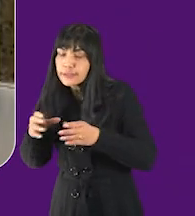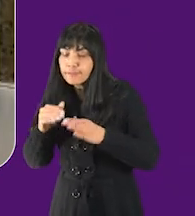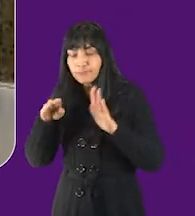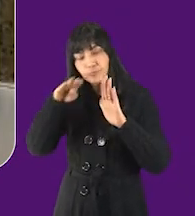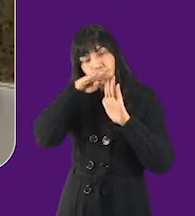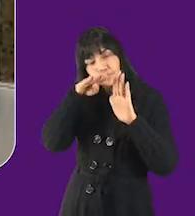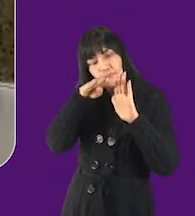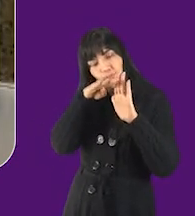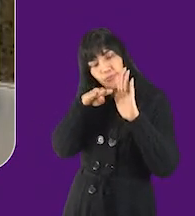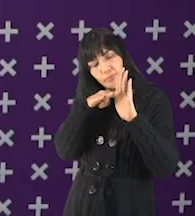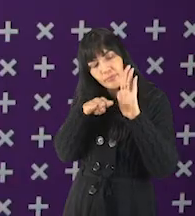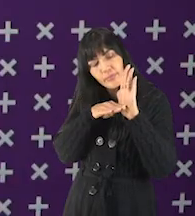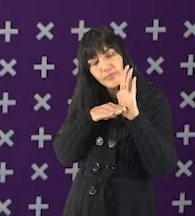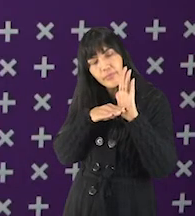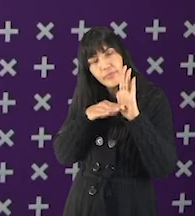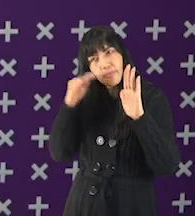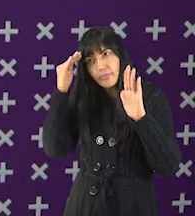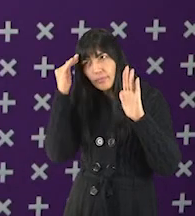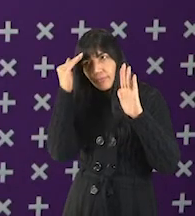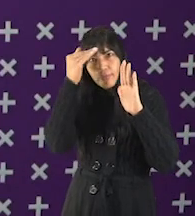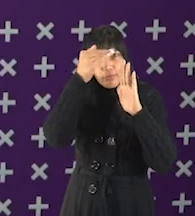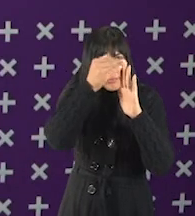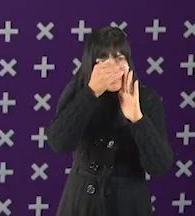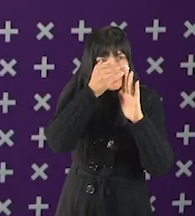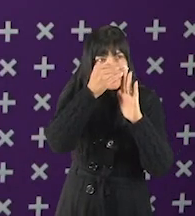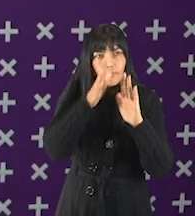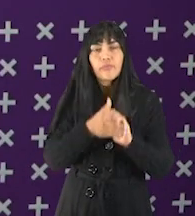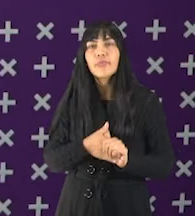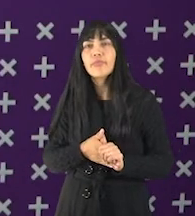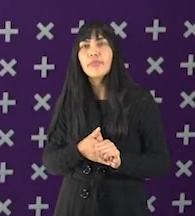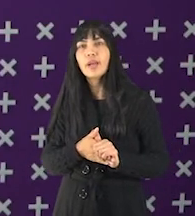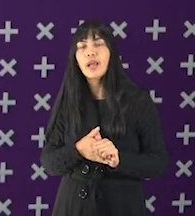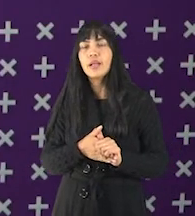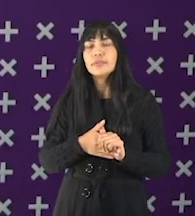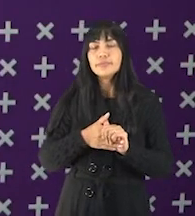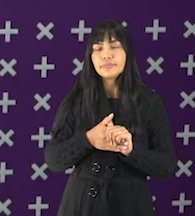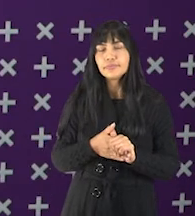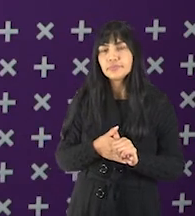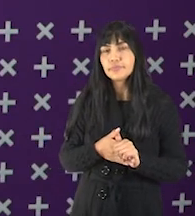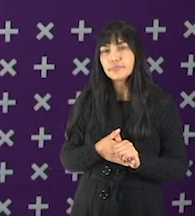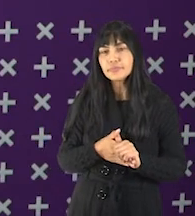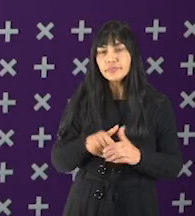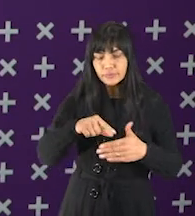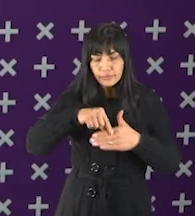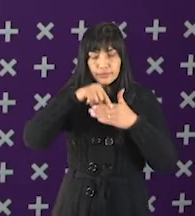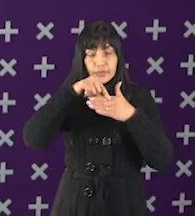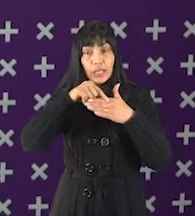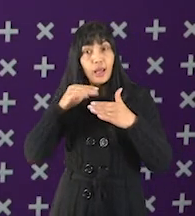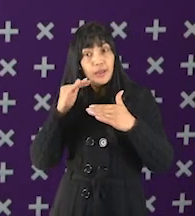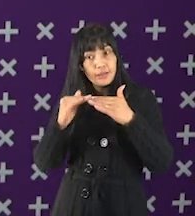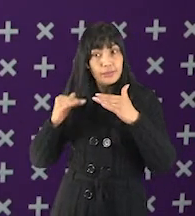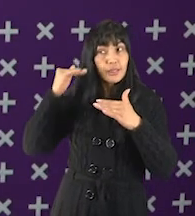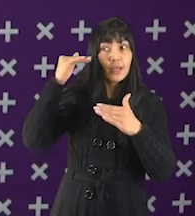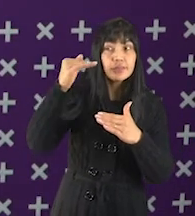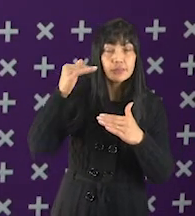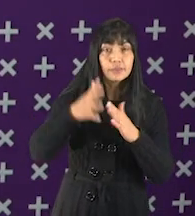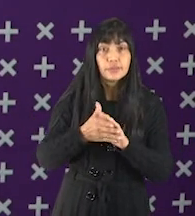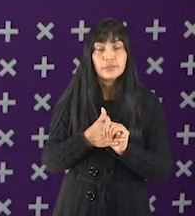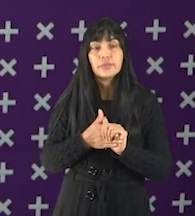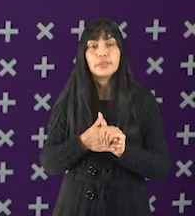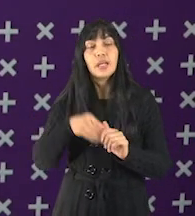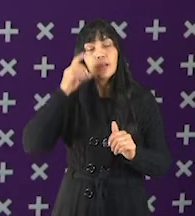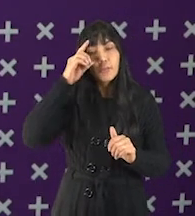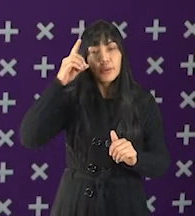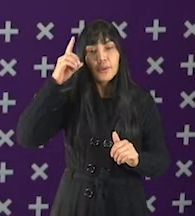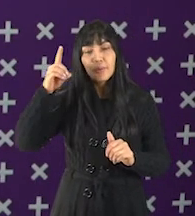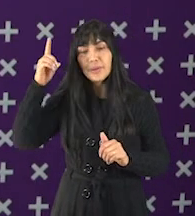níveis, para alcançar esse objetivo. A mentalidade precisa ir além do nível da liderança. As pessoas precisam viver aquilo no dia a